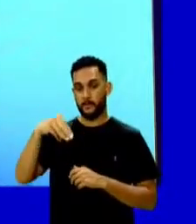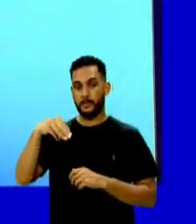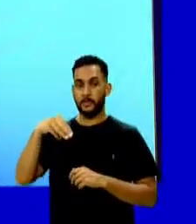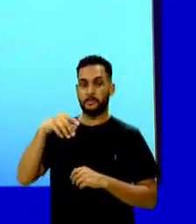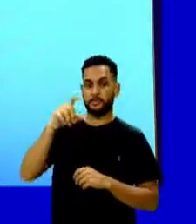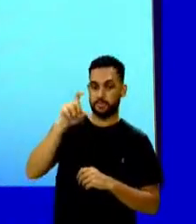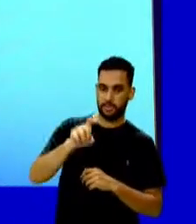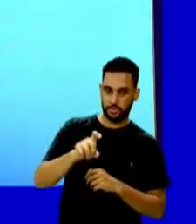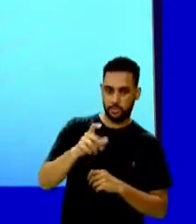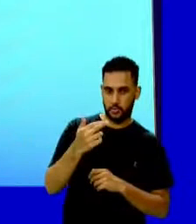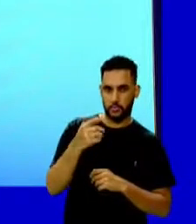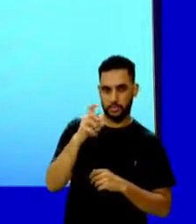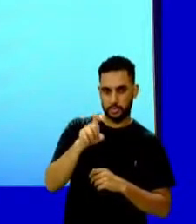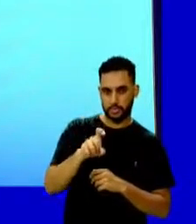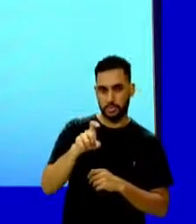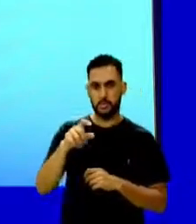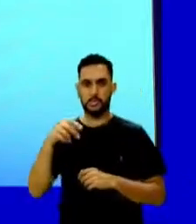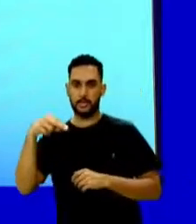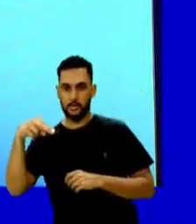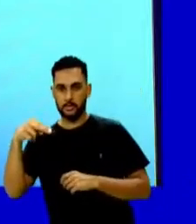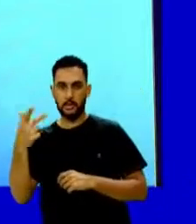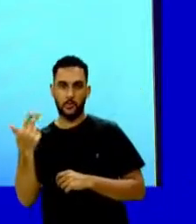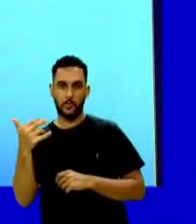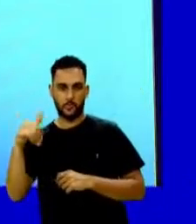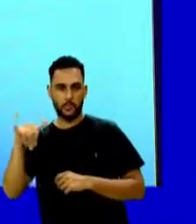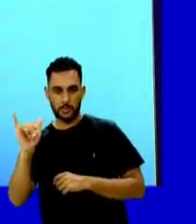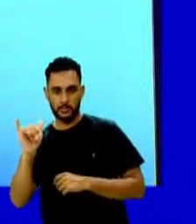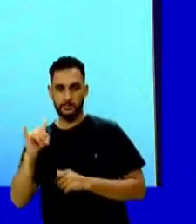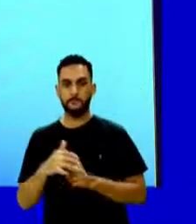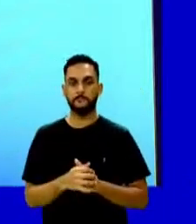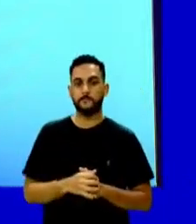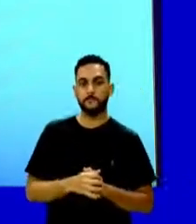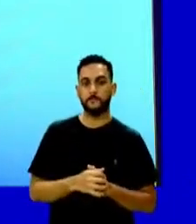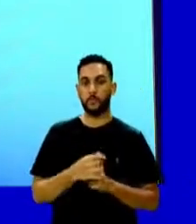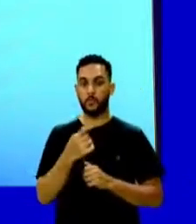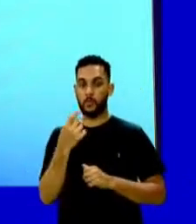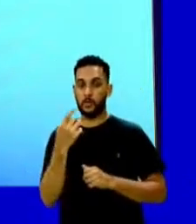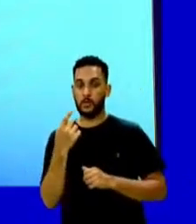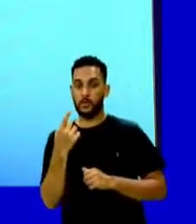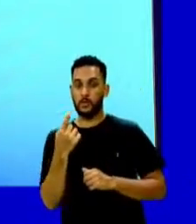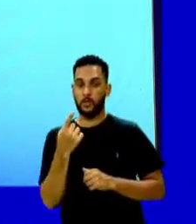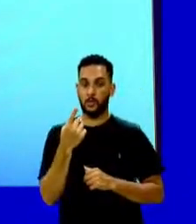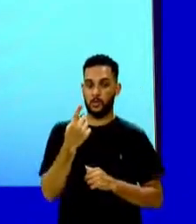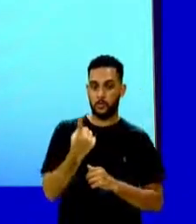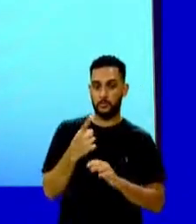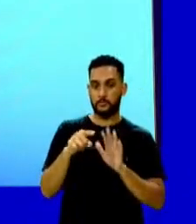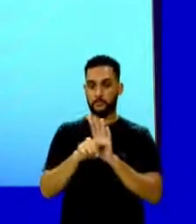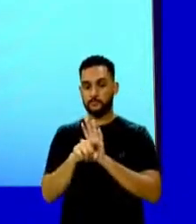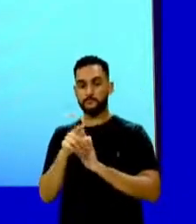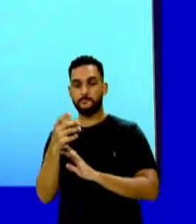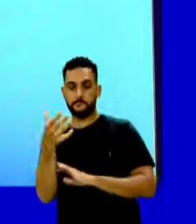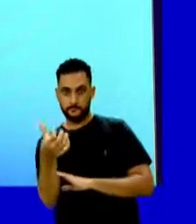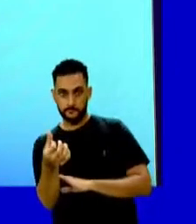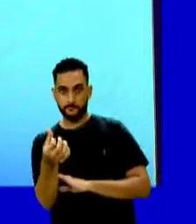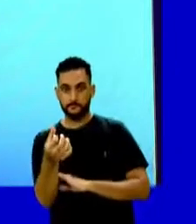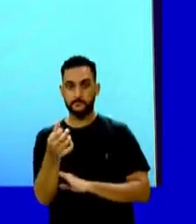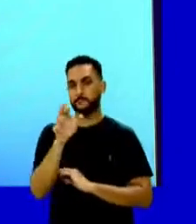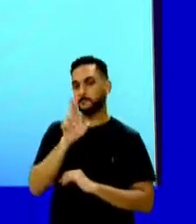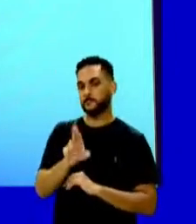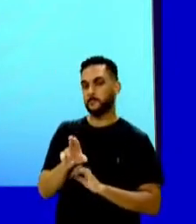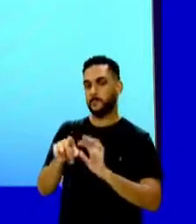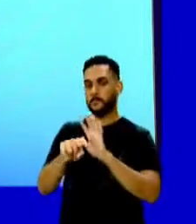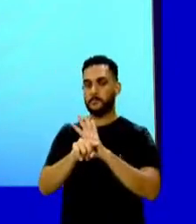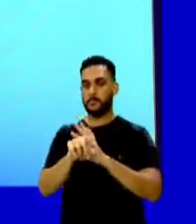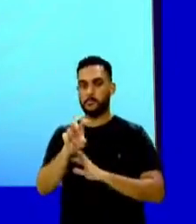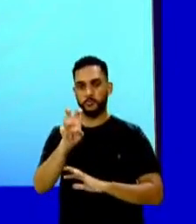x e n a coordenada em Y Então a gente vai ter um - seis a um - seis igual